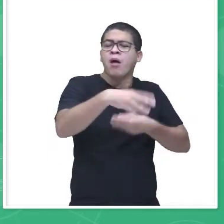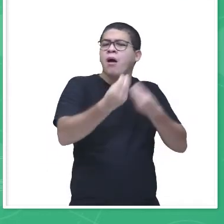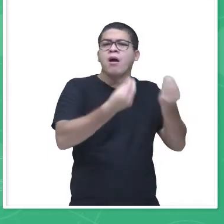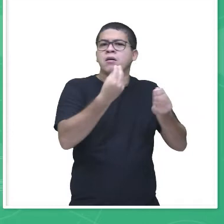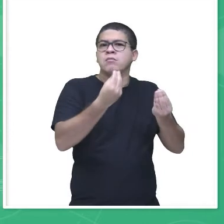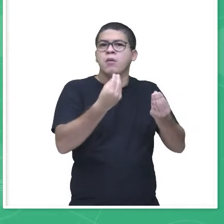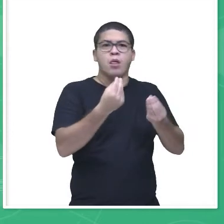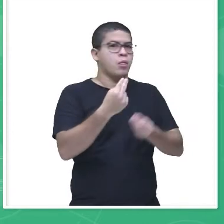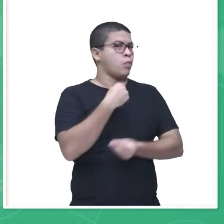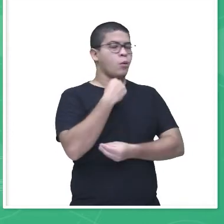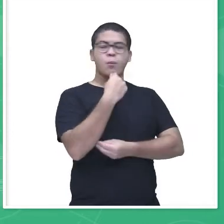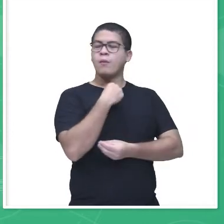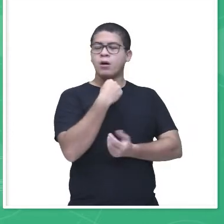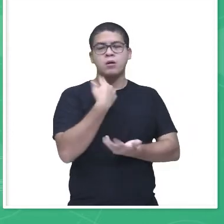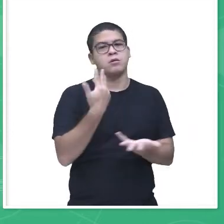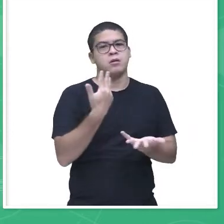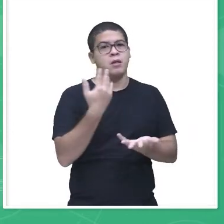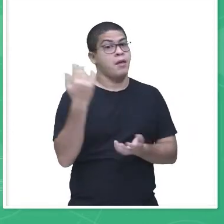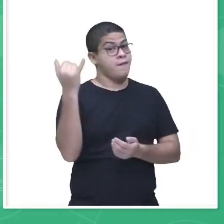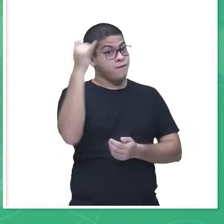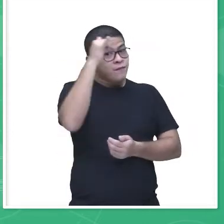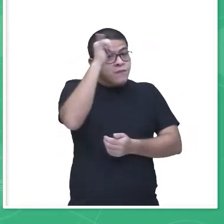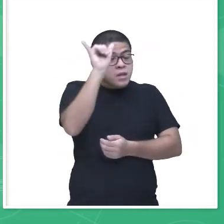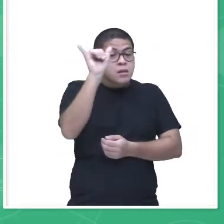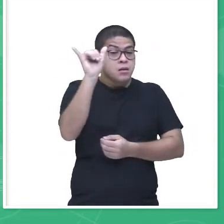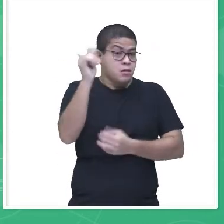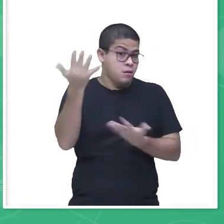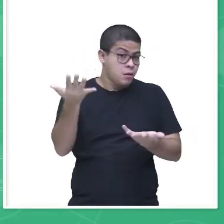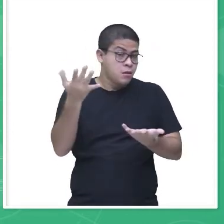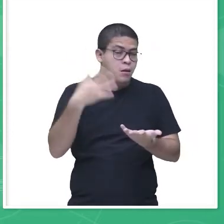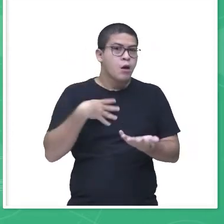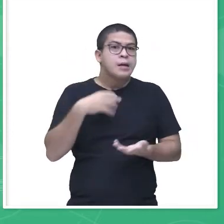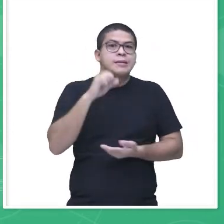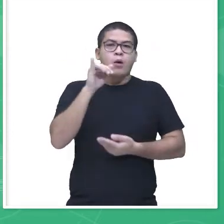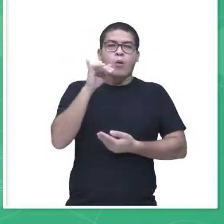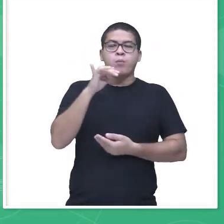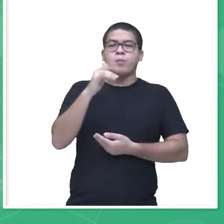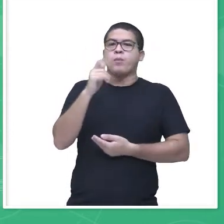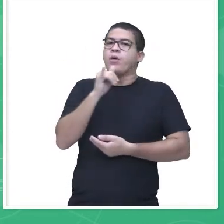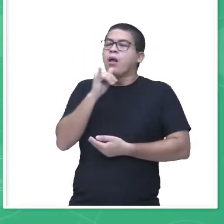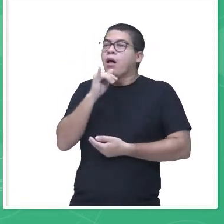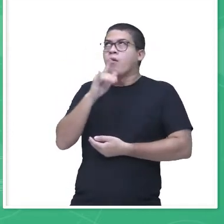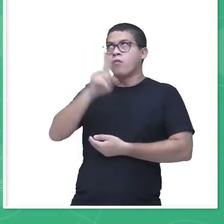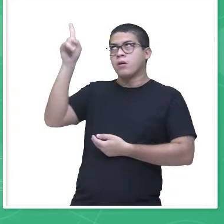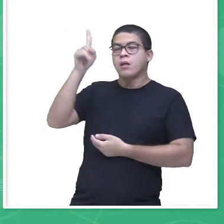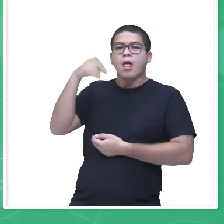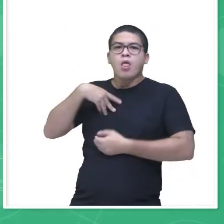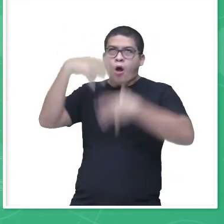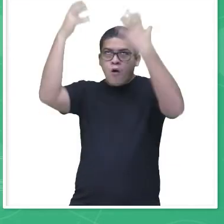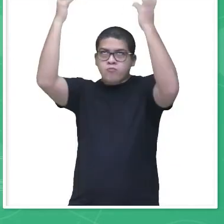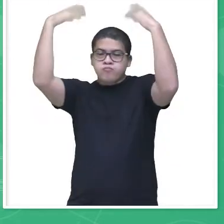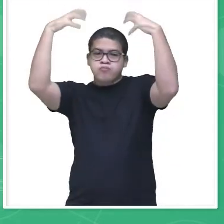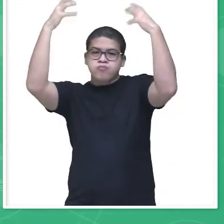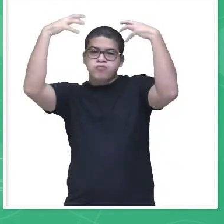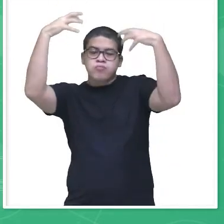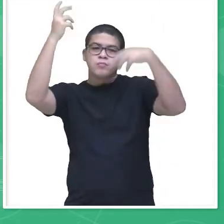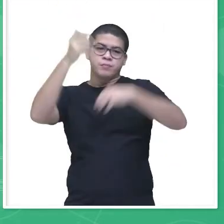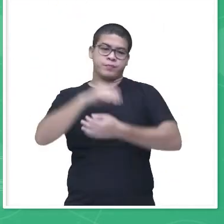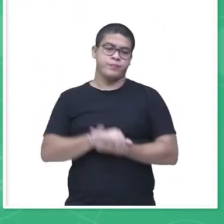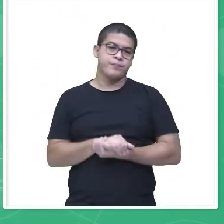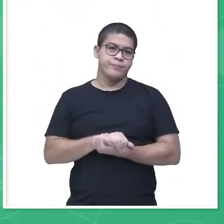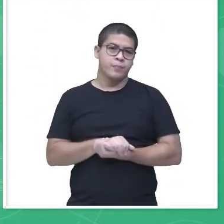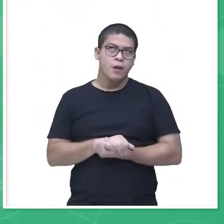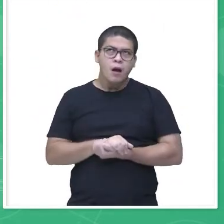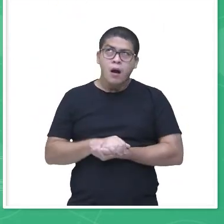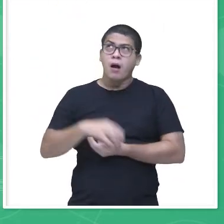ambiente. Se você vai tomar banho, então não deixe lá a água jorrando enquanto você sem